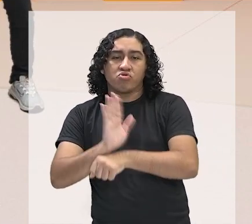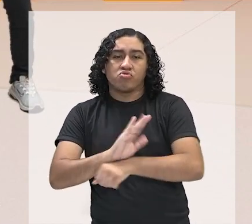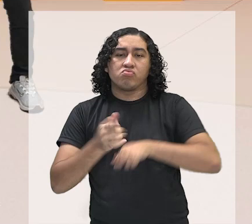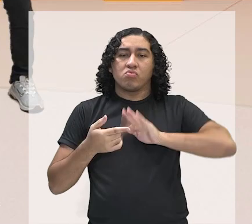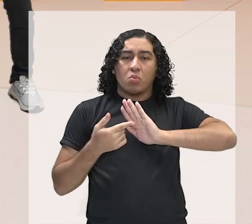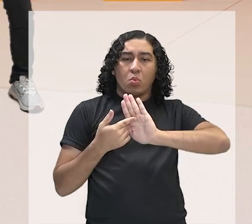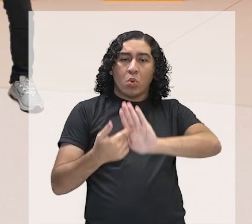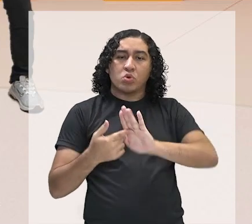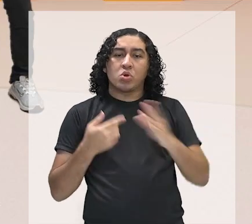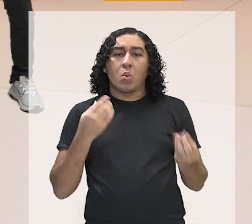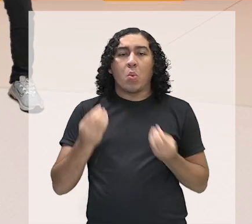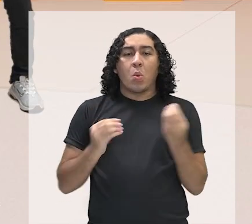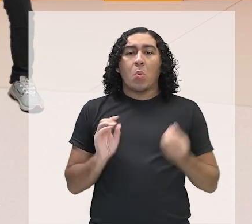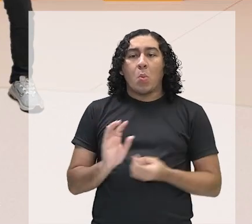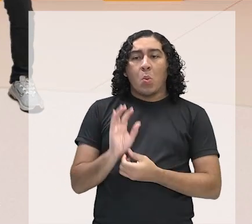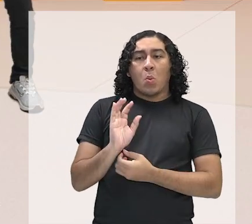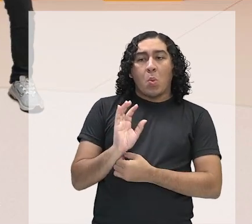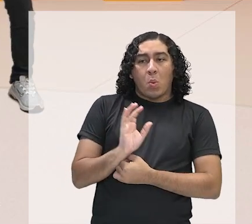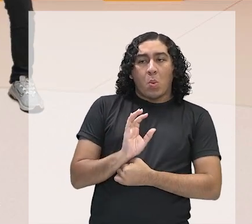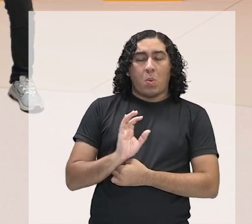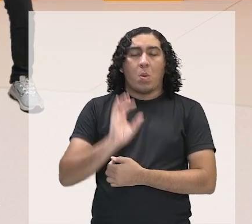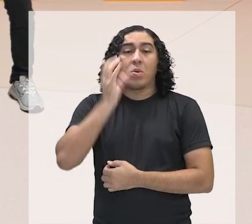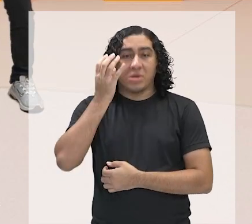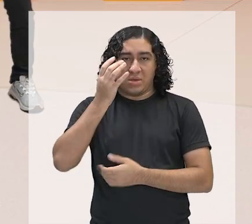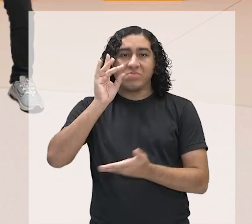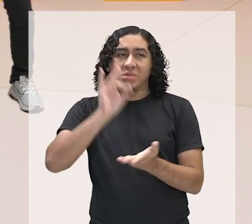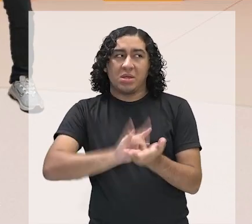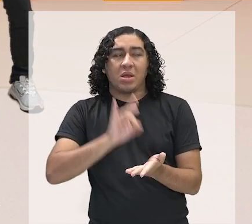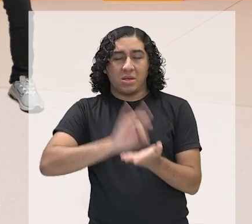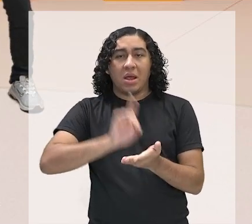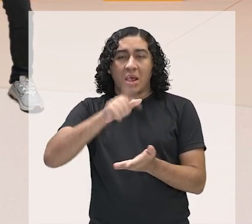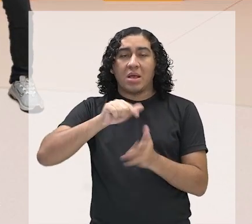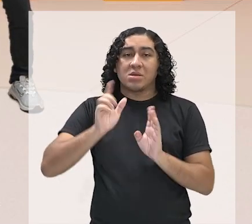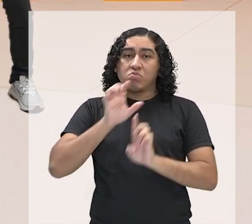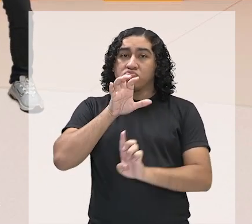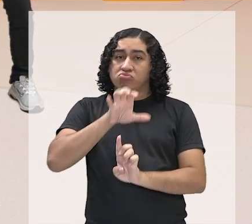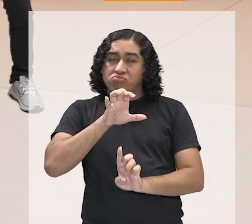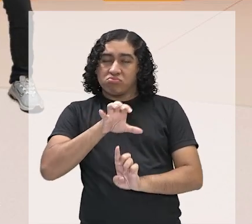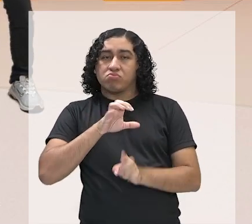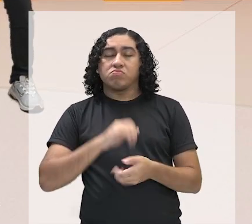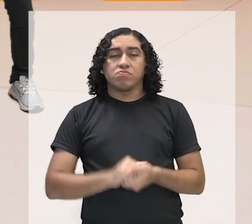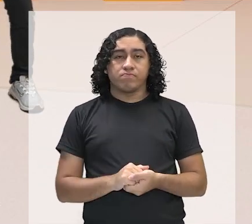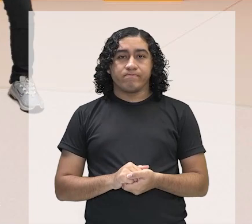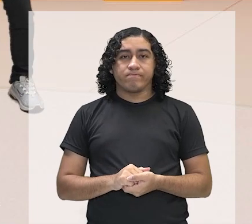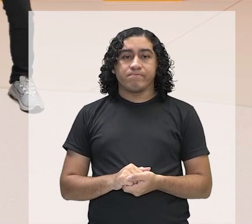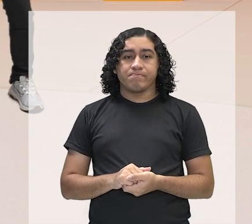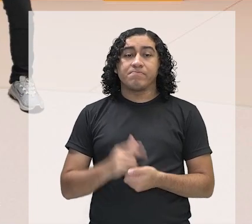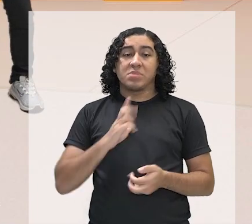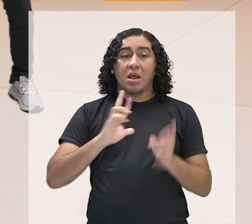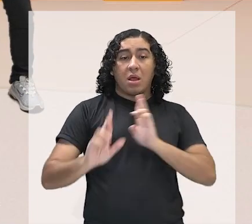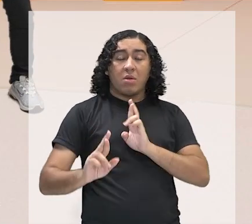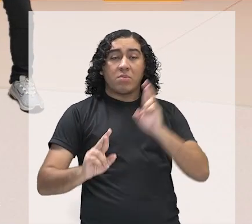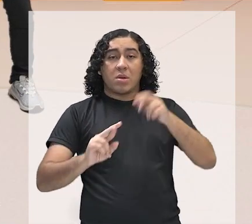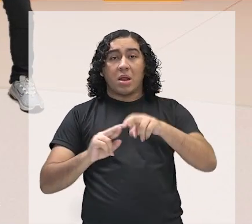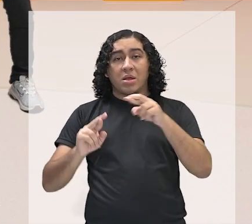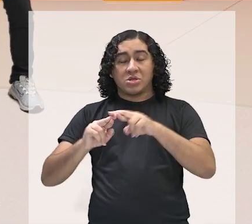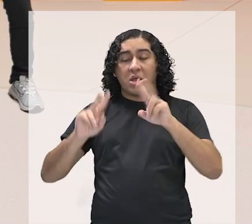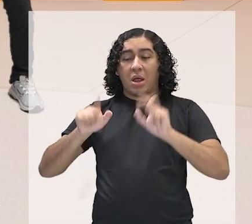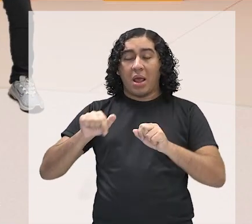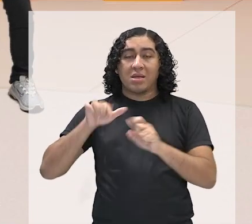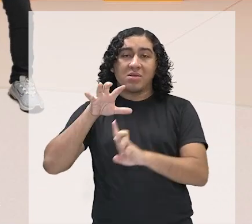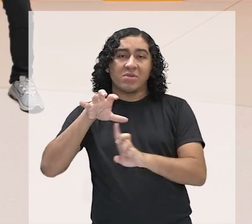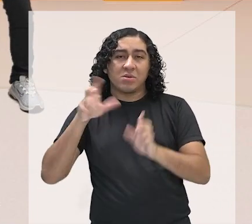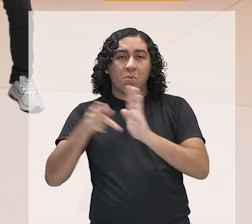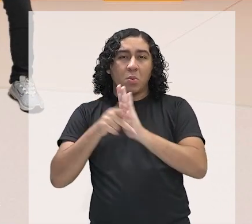como se dão, na realidade, esses impactos relacionados às interferências nos ecossistemas, bem